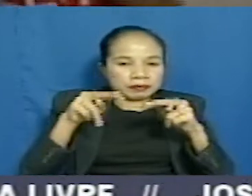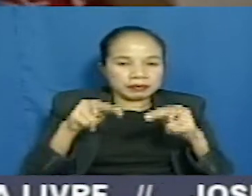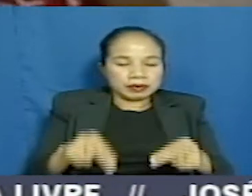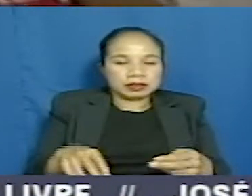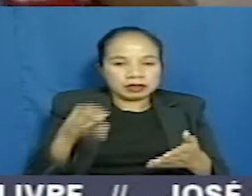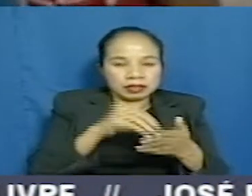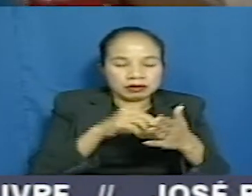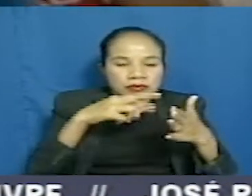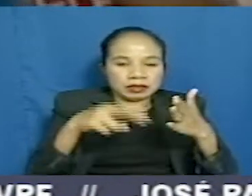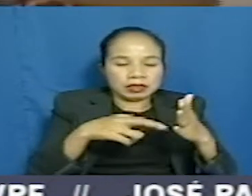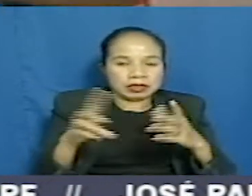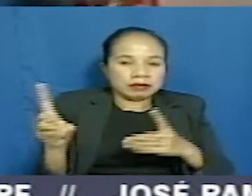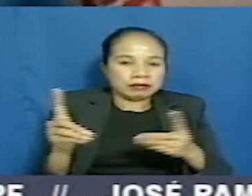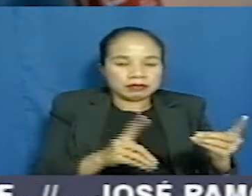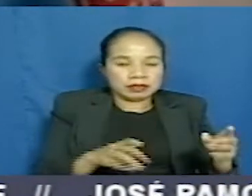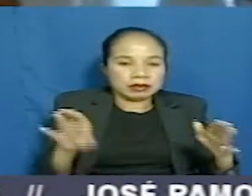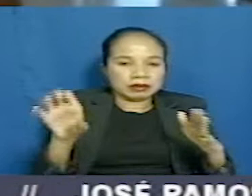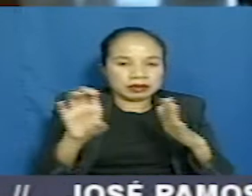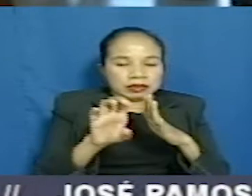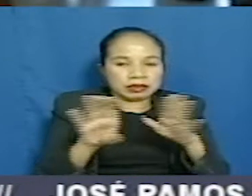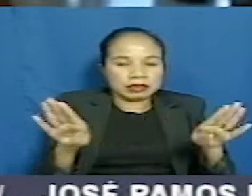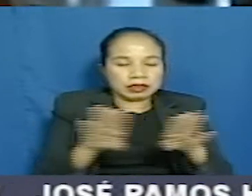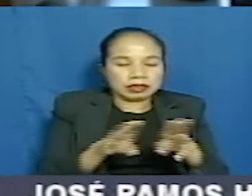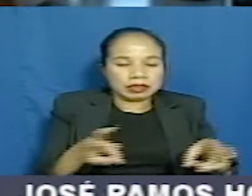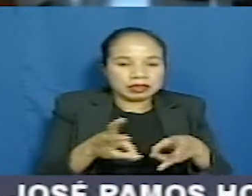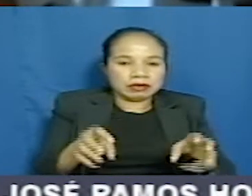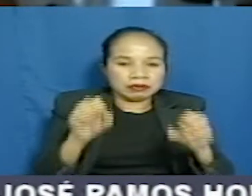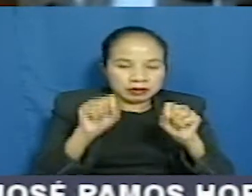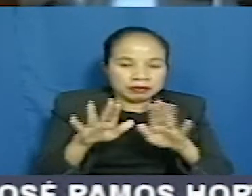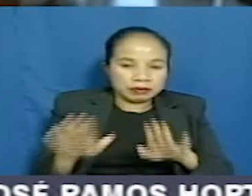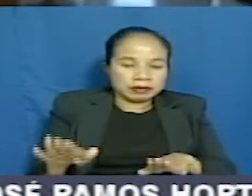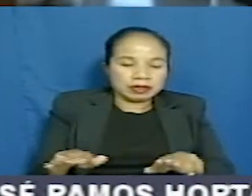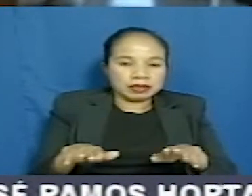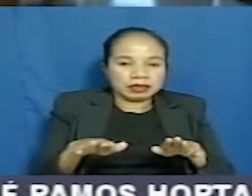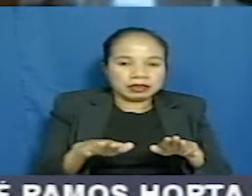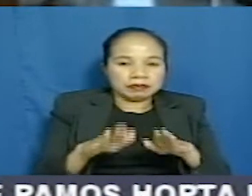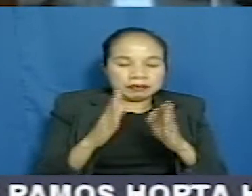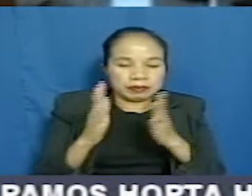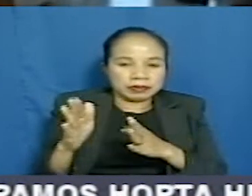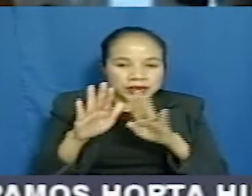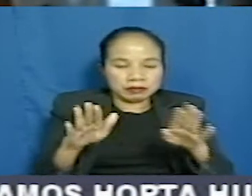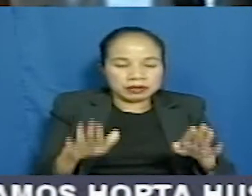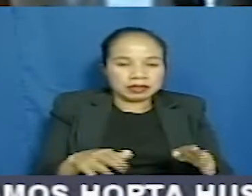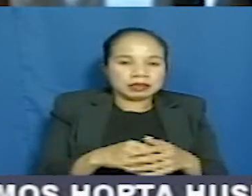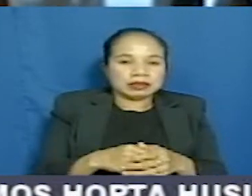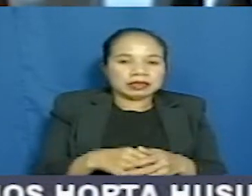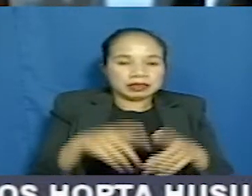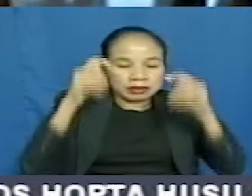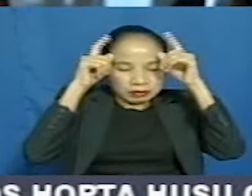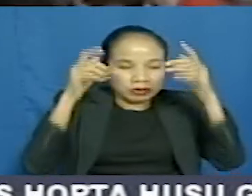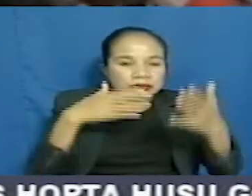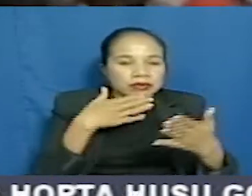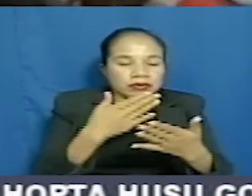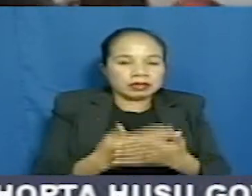rever regras de implementação cerca sanitária. Lunebele prepara Labarique Sira, onde garanta recurso humano Timor-Leste com